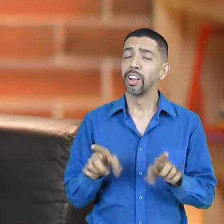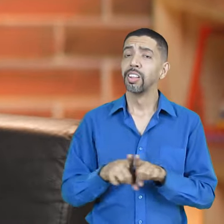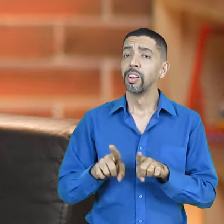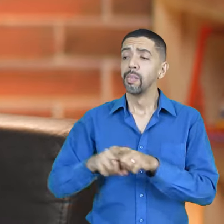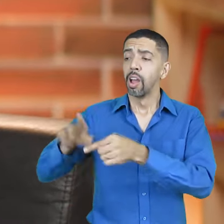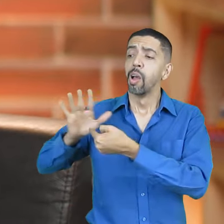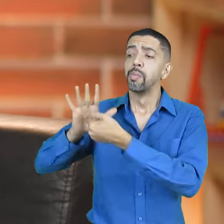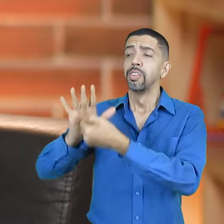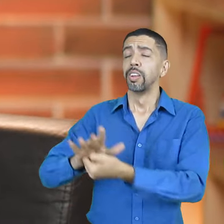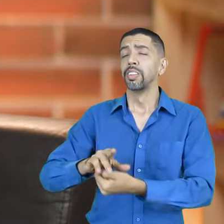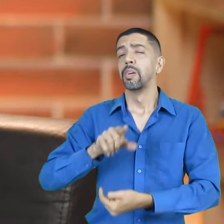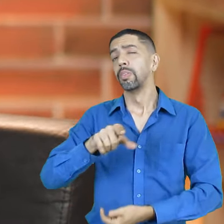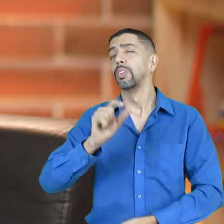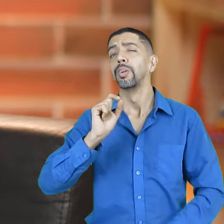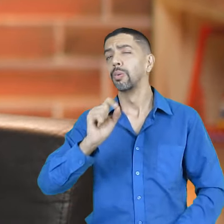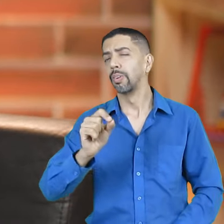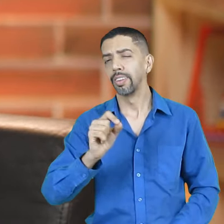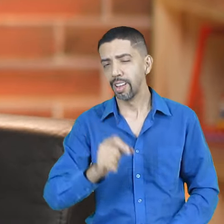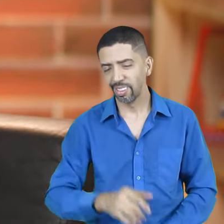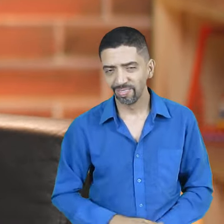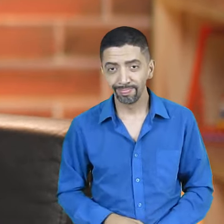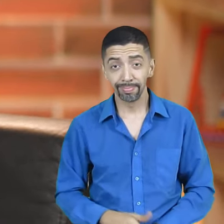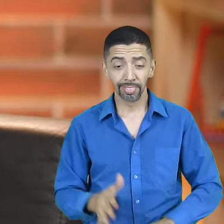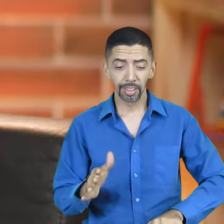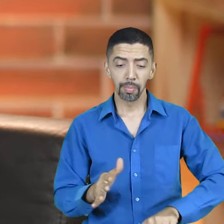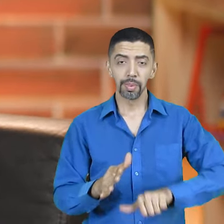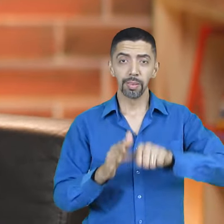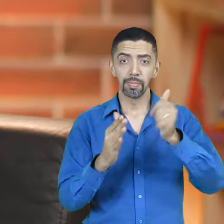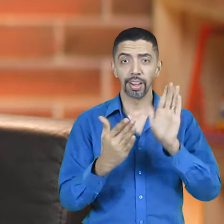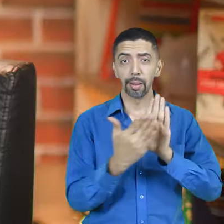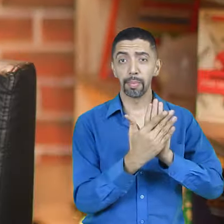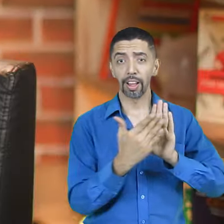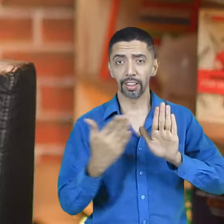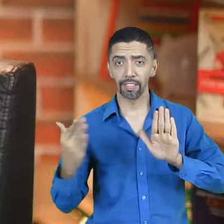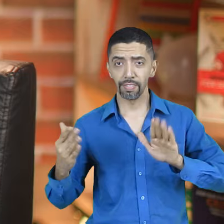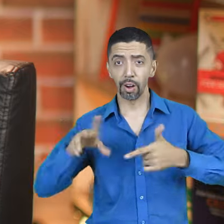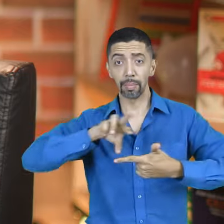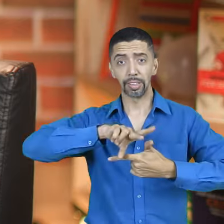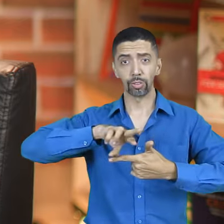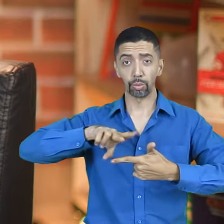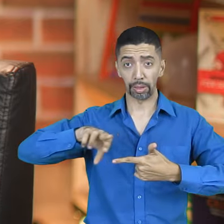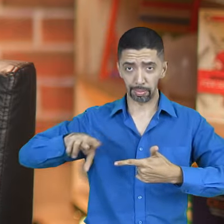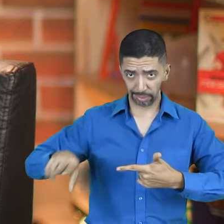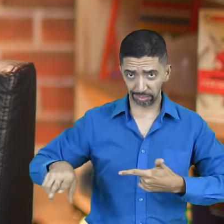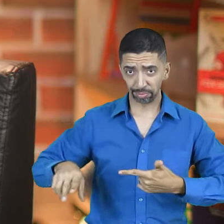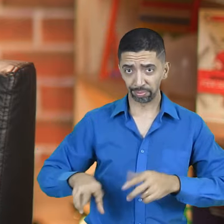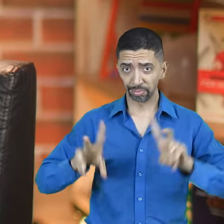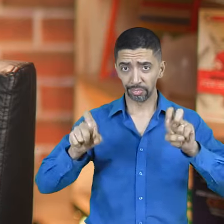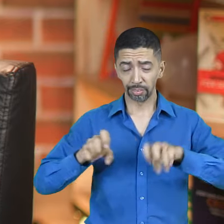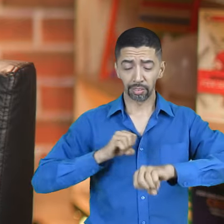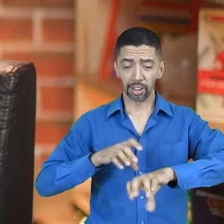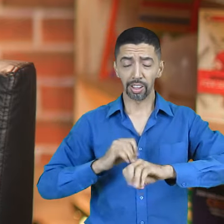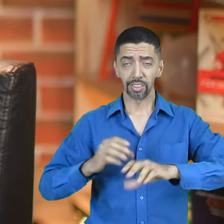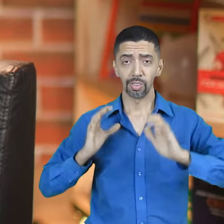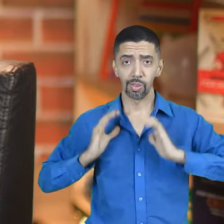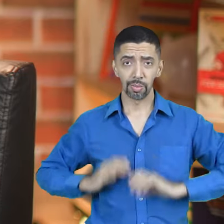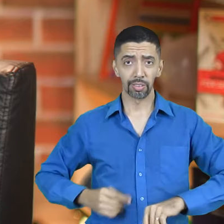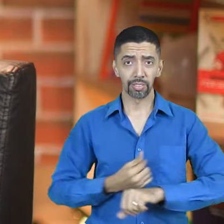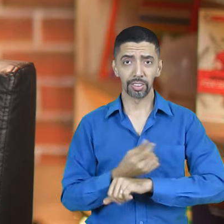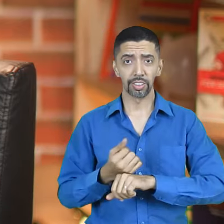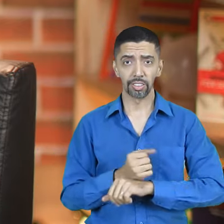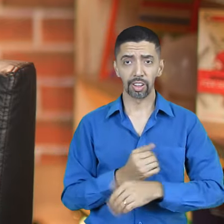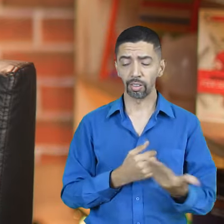lugar, eu quero aqui também apresentar e recomendar a primeira plataforma streaming de educação do